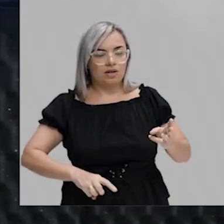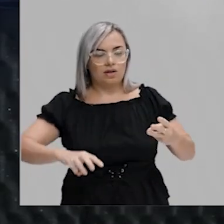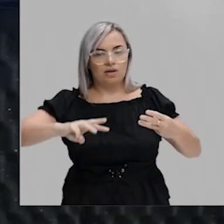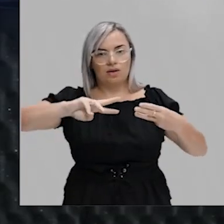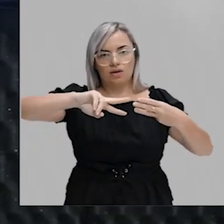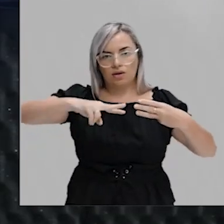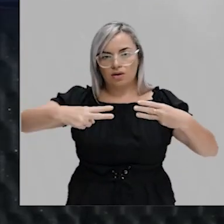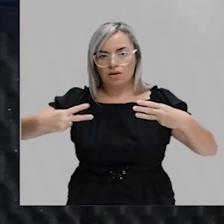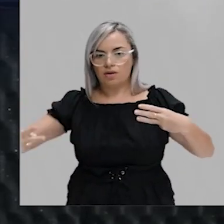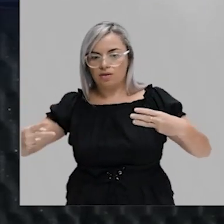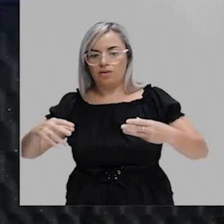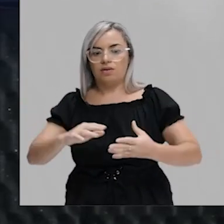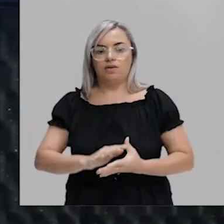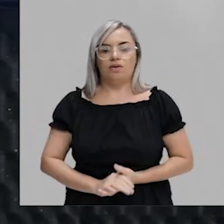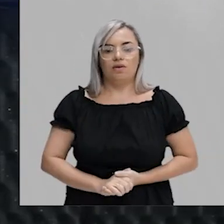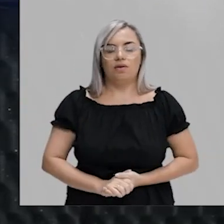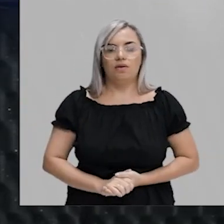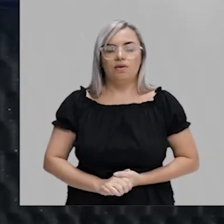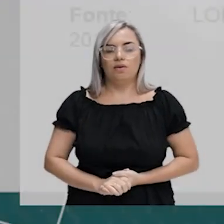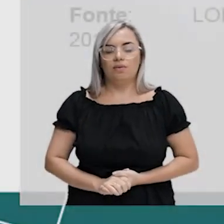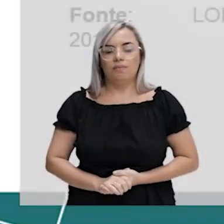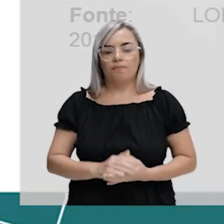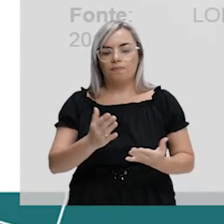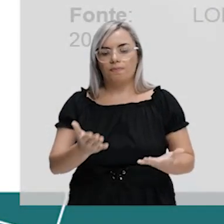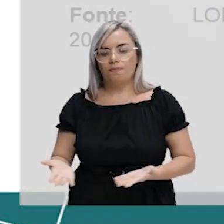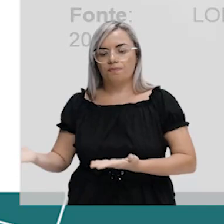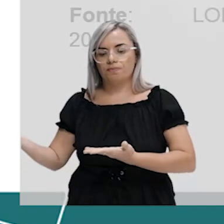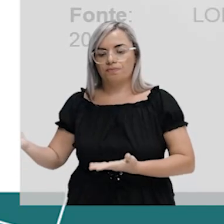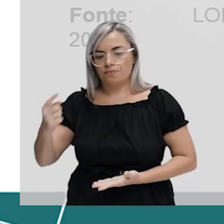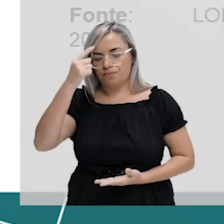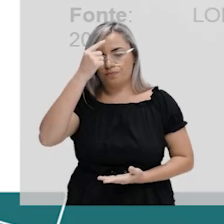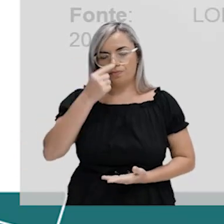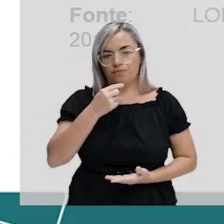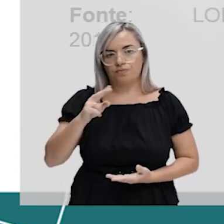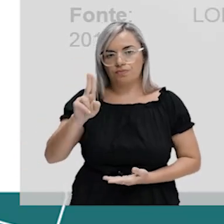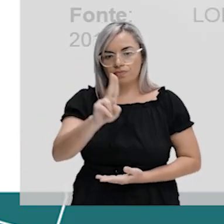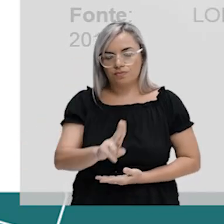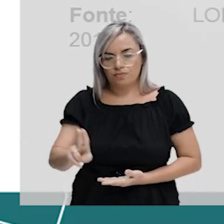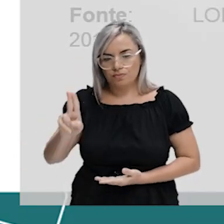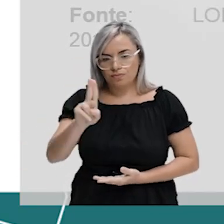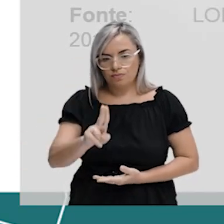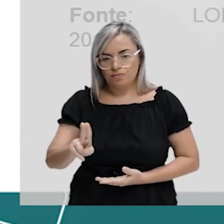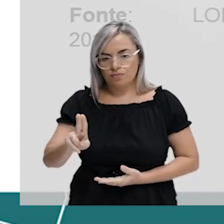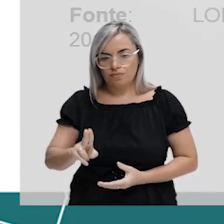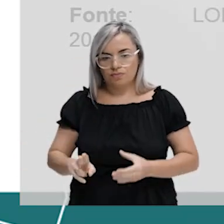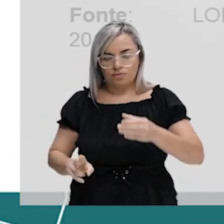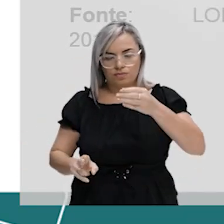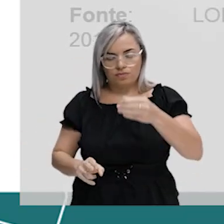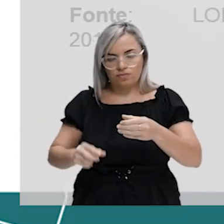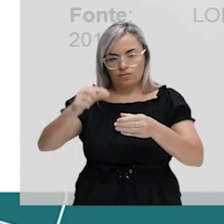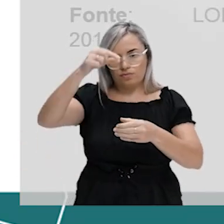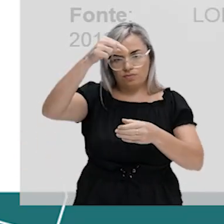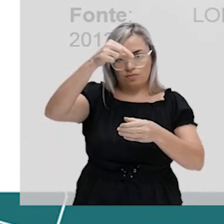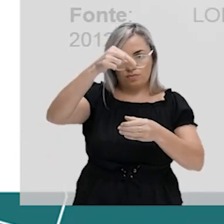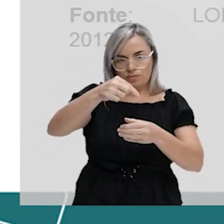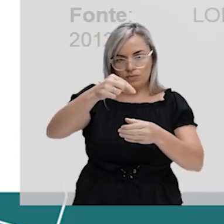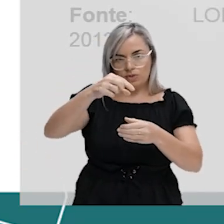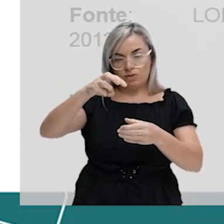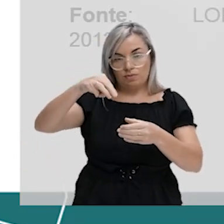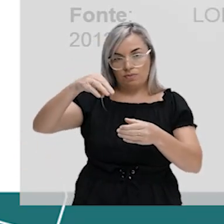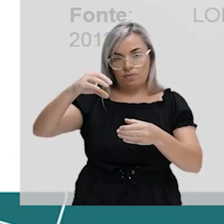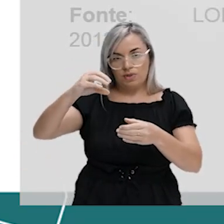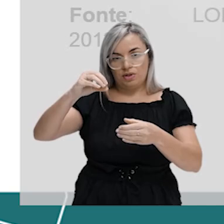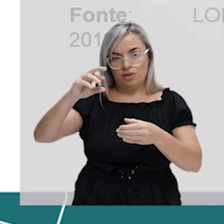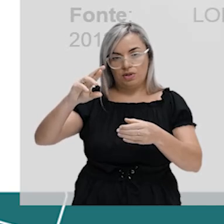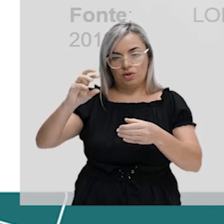mesmas regiões, tá? Então, coloquei, utilizando uma micropipeta, né, que é um aparelho que a gente usa